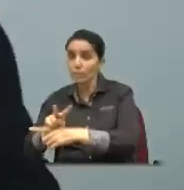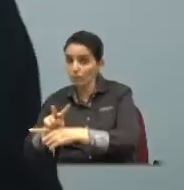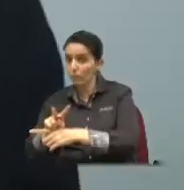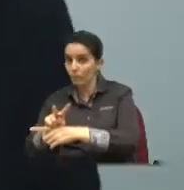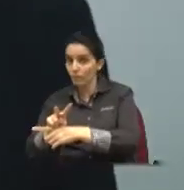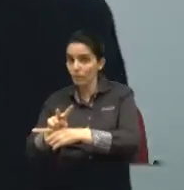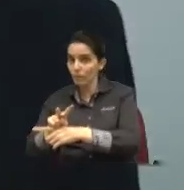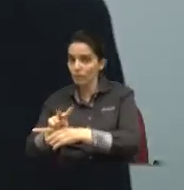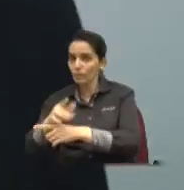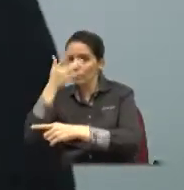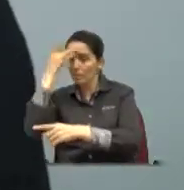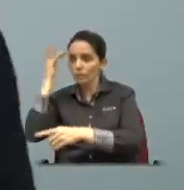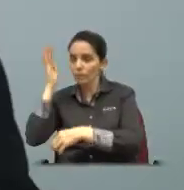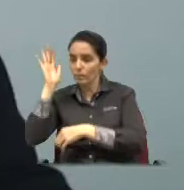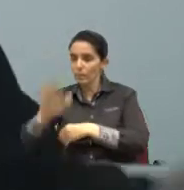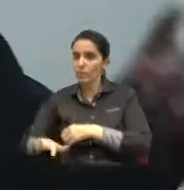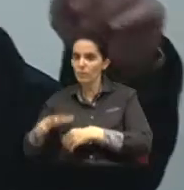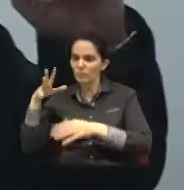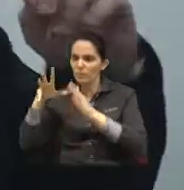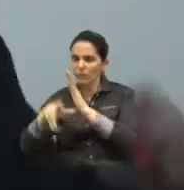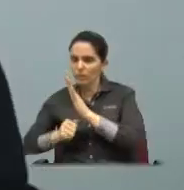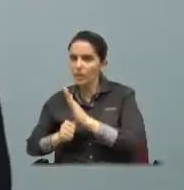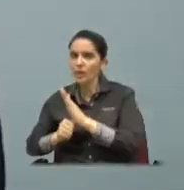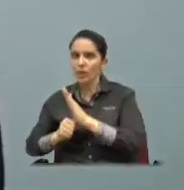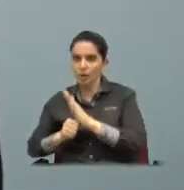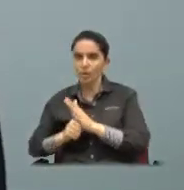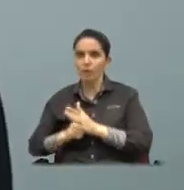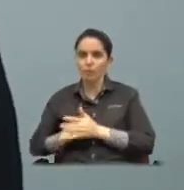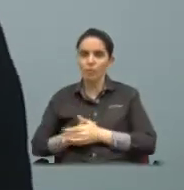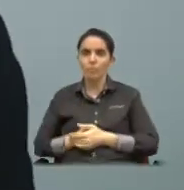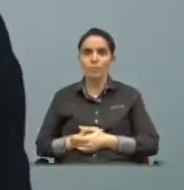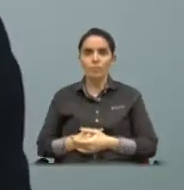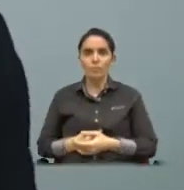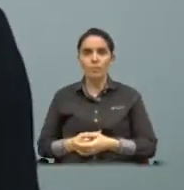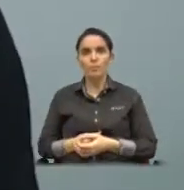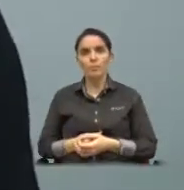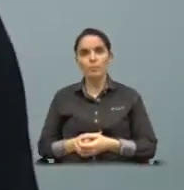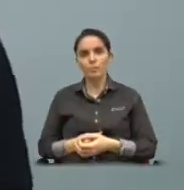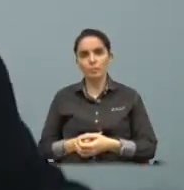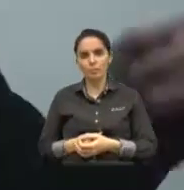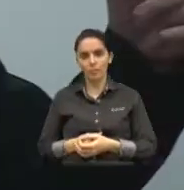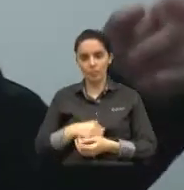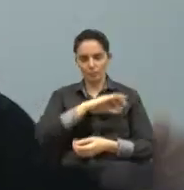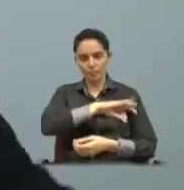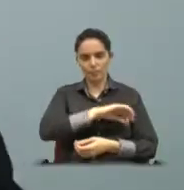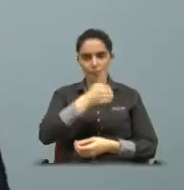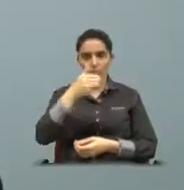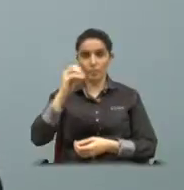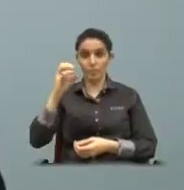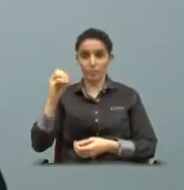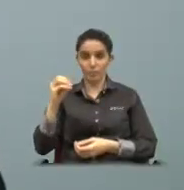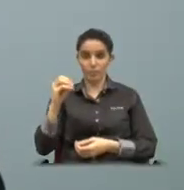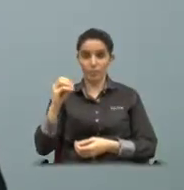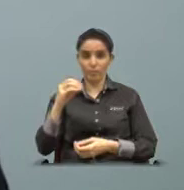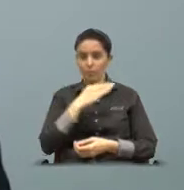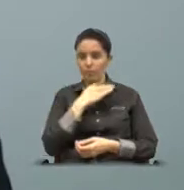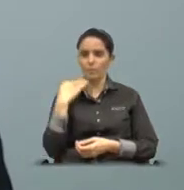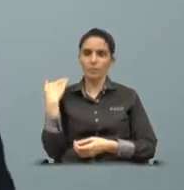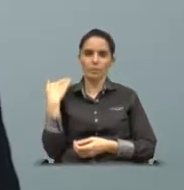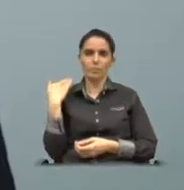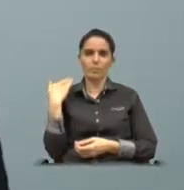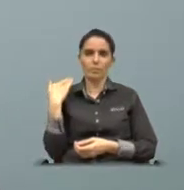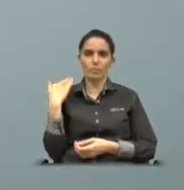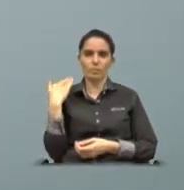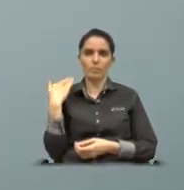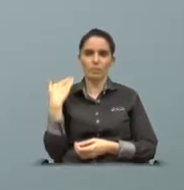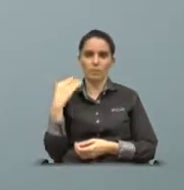cima. Quando um policial, mais de 100 lá do Rio de Janeiro foram mortos, ir lá cuidar dessas pessoas. Não